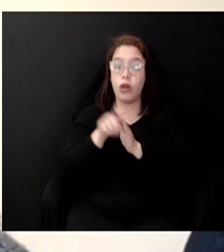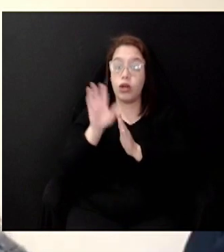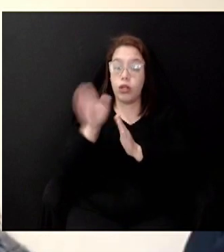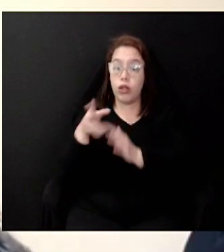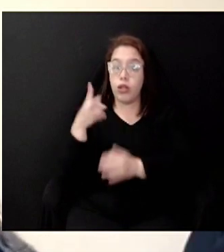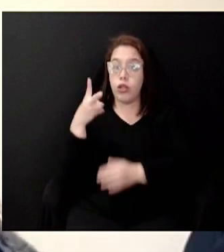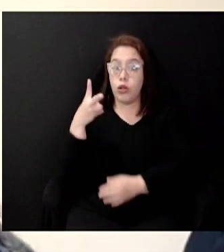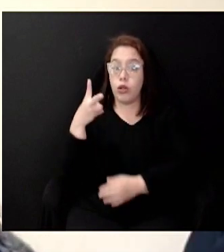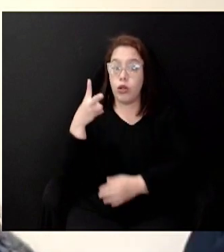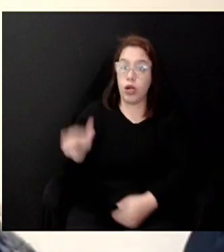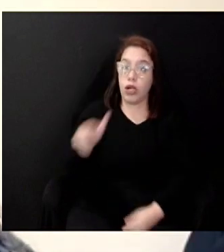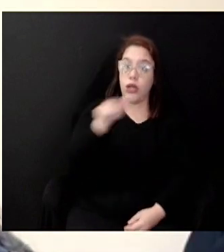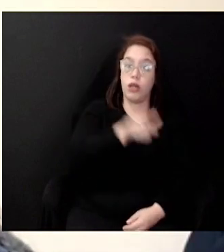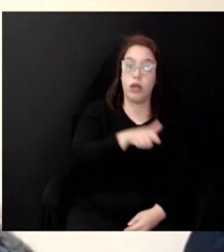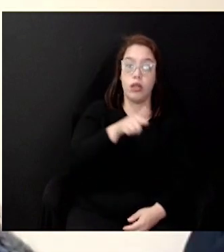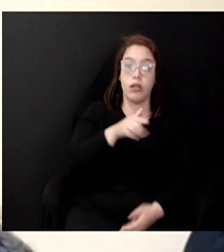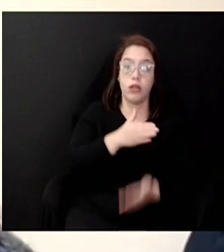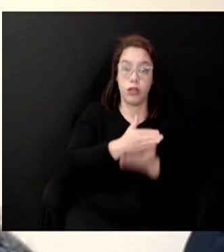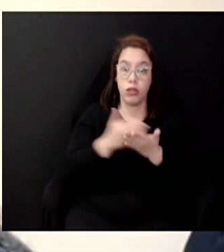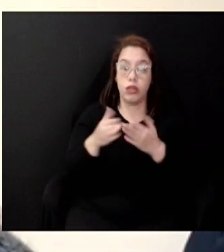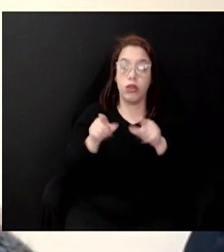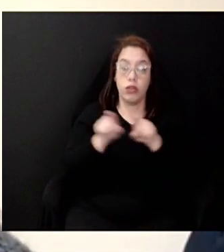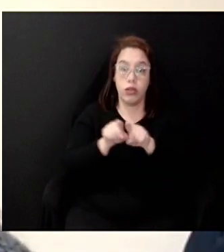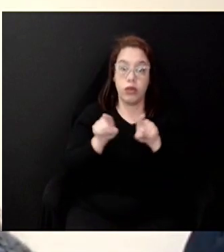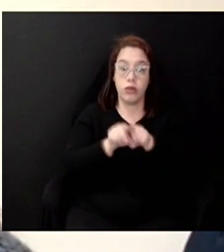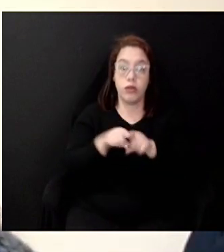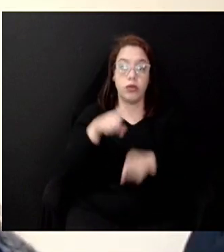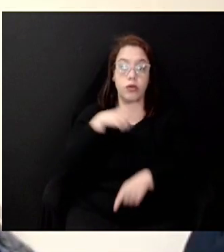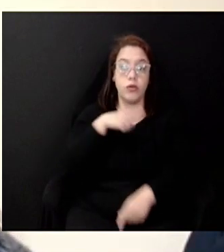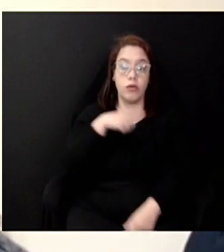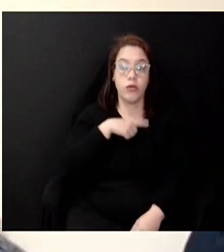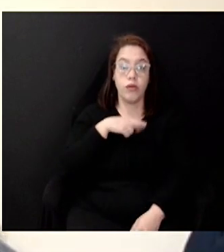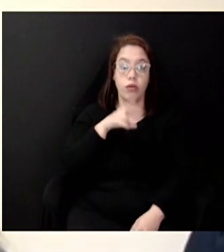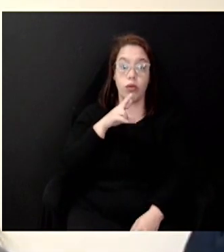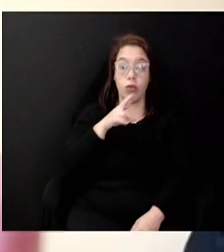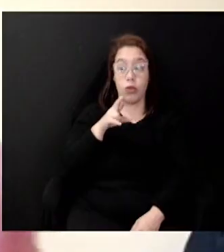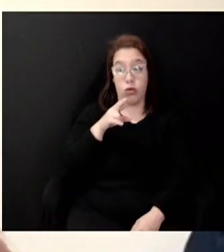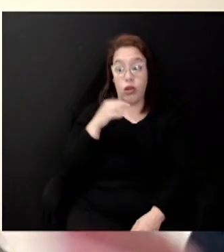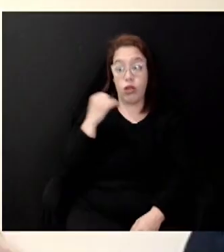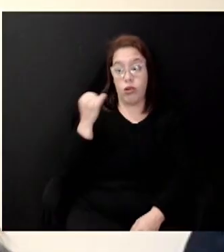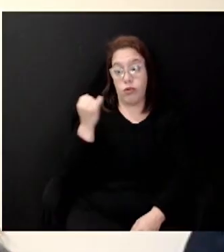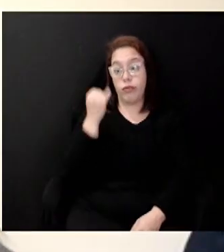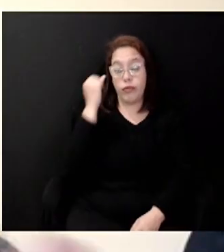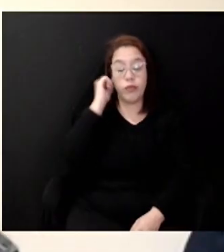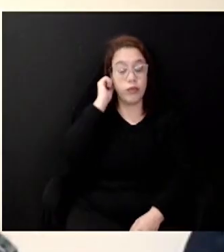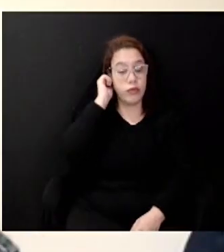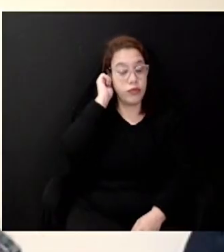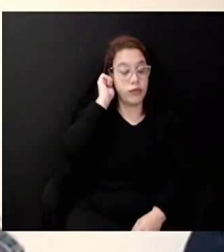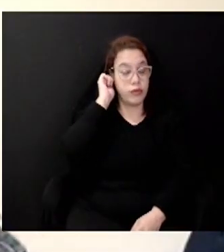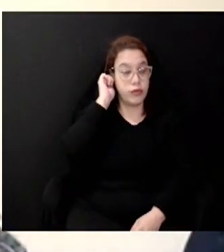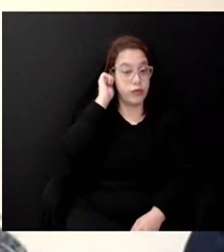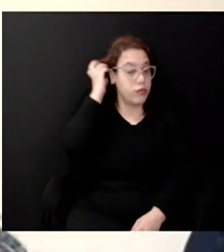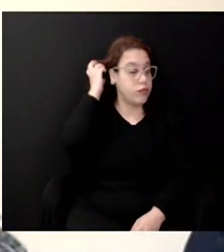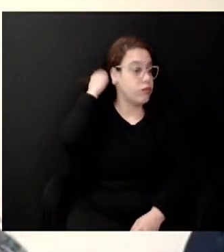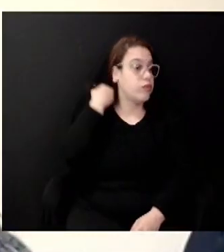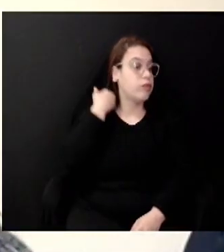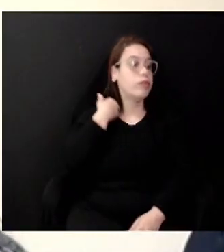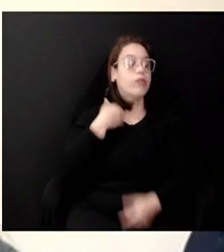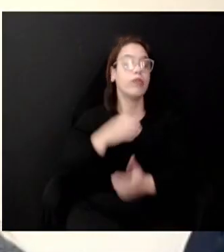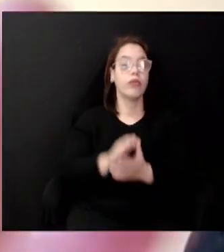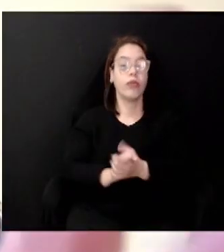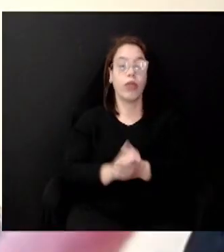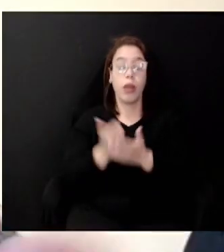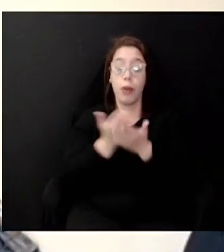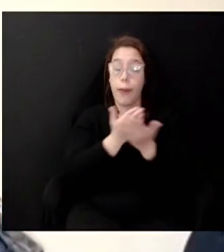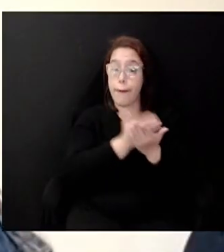semanas você começa a ter resultados consideráveis. Né? As pessoas estão, assim, são estudos recentes, né? Então isso